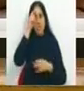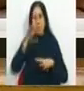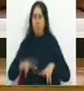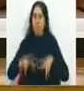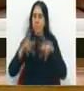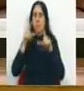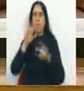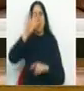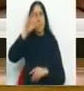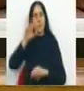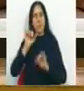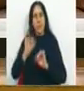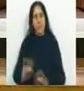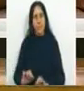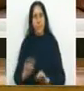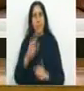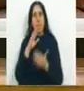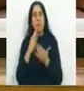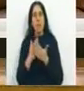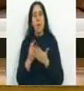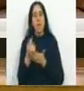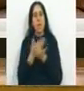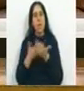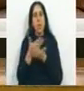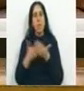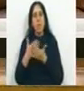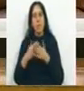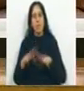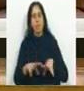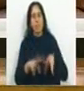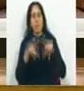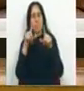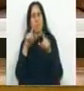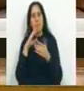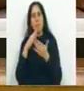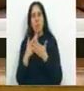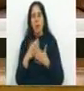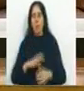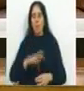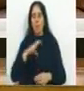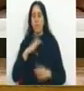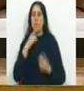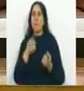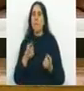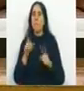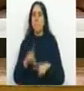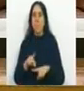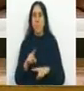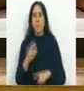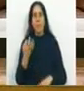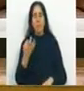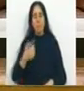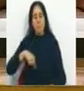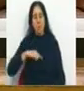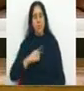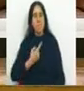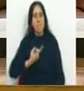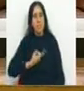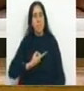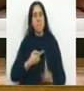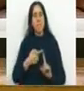nosso país, pelo crescimento da economia, para recuperação da confiança. Assiste-nos aqui